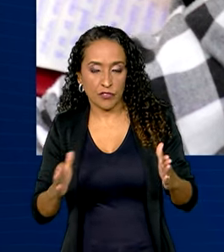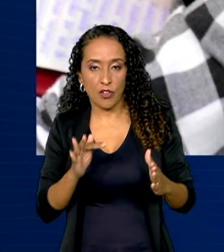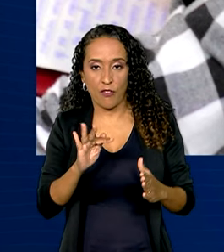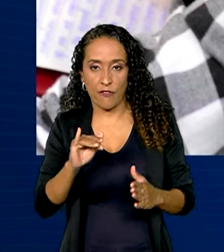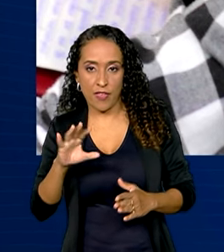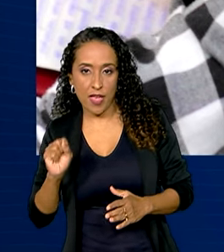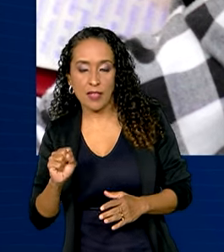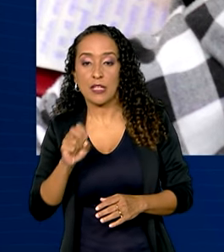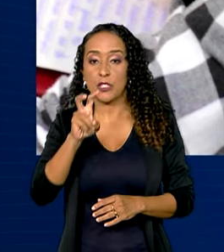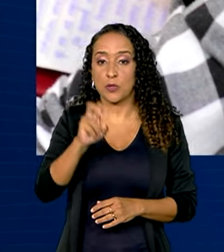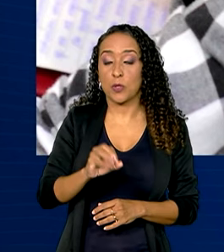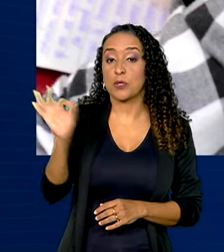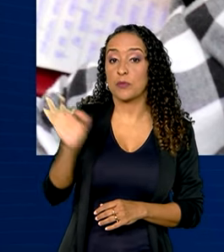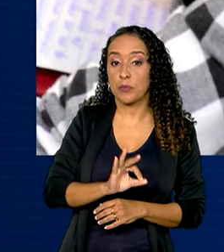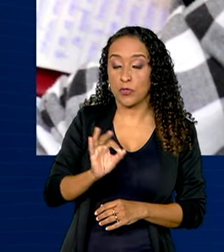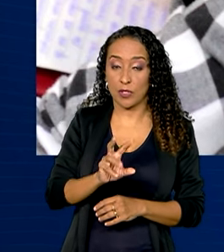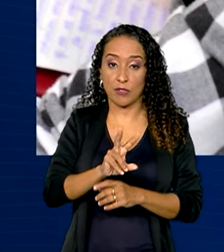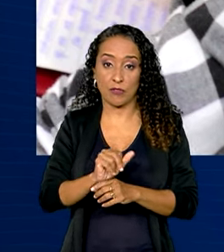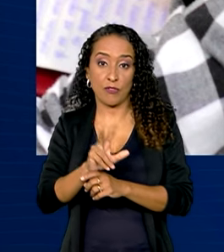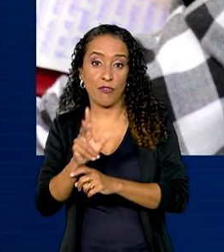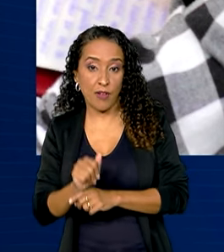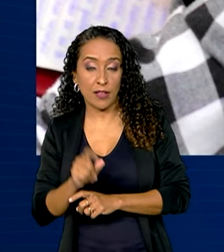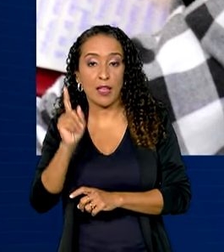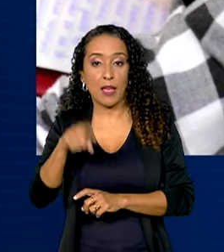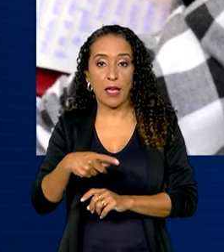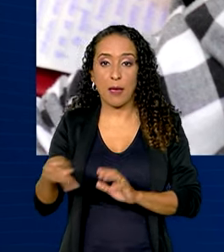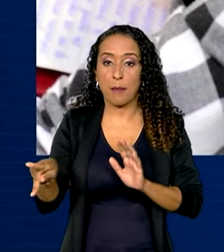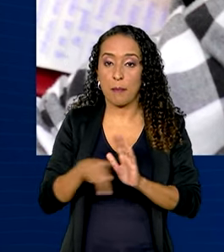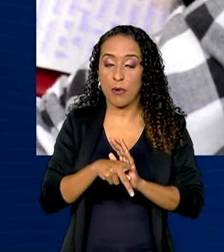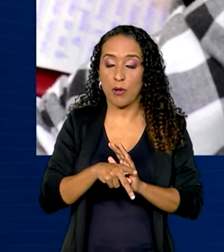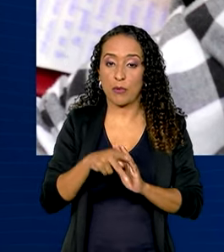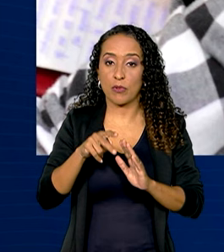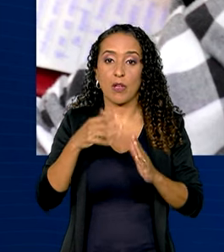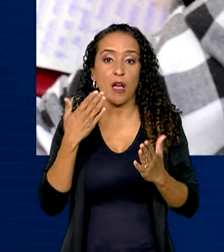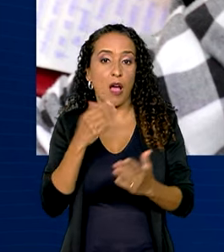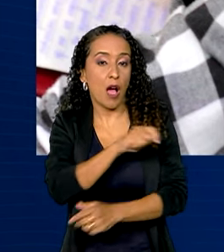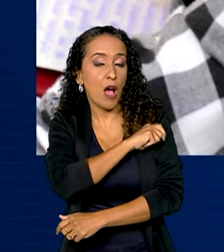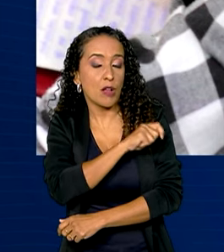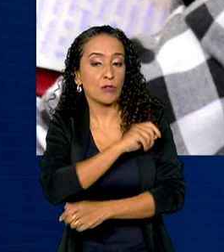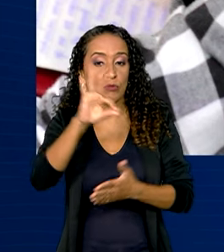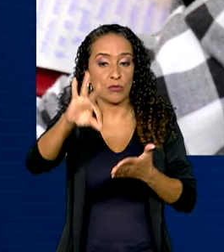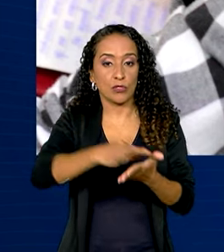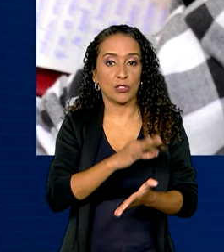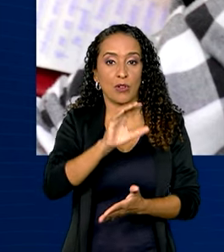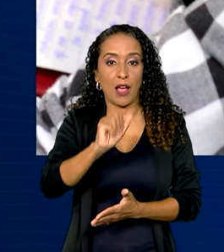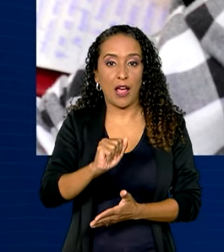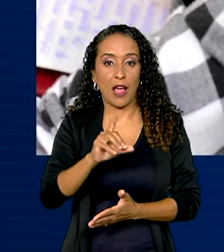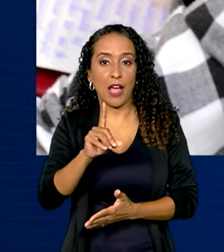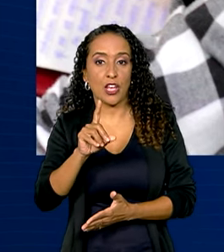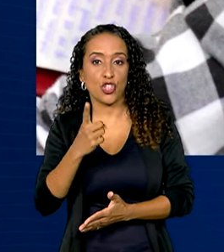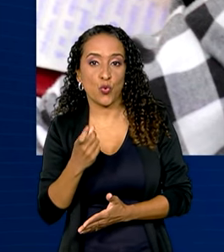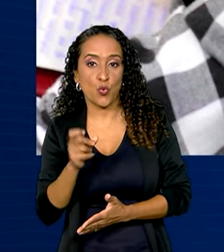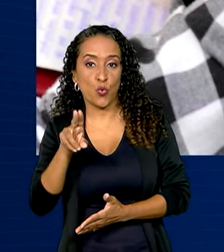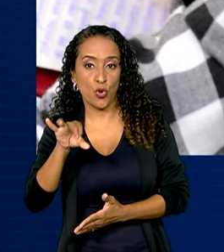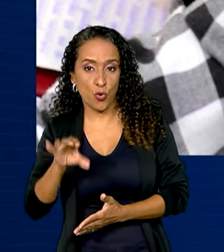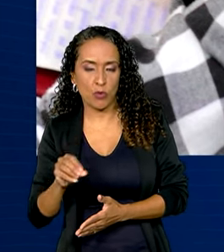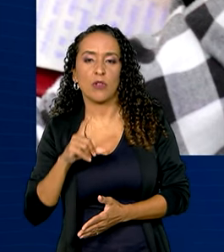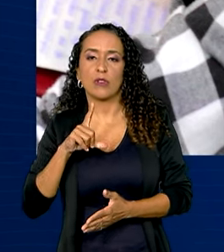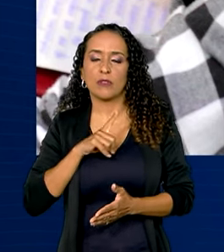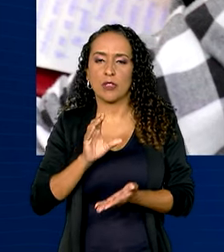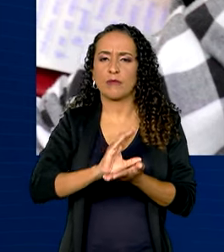FIES, 50% das vagas são para estudantes inscritos no CadÚnico, que terão financiamento de